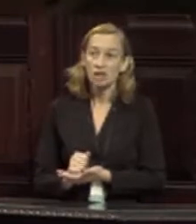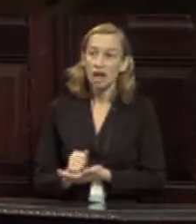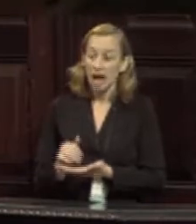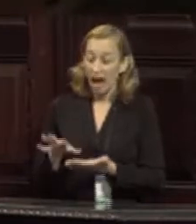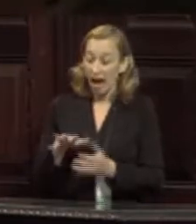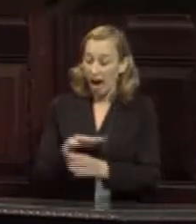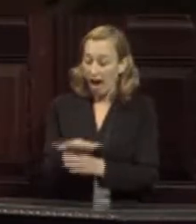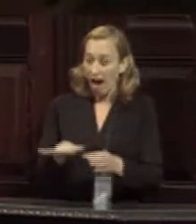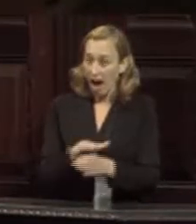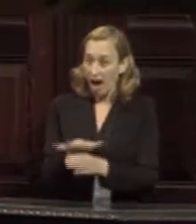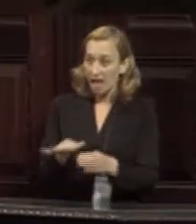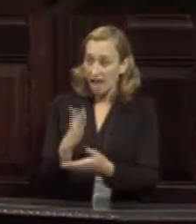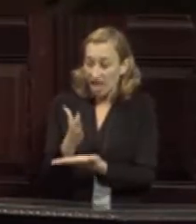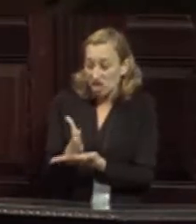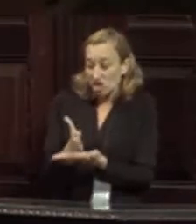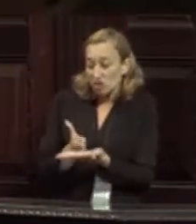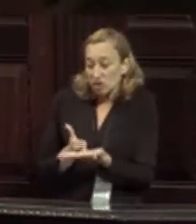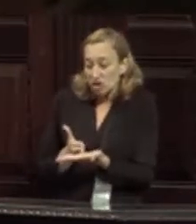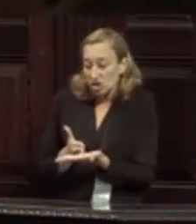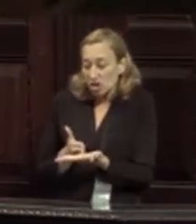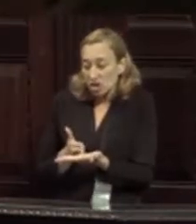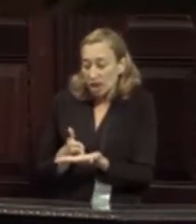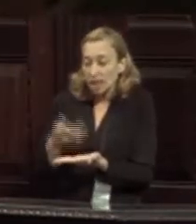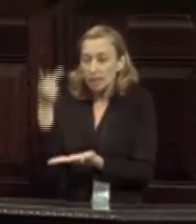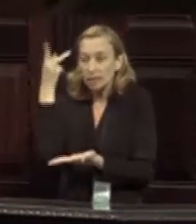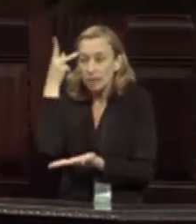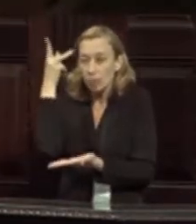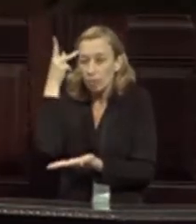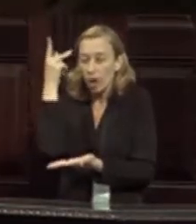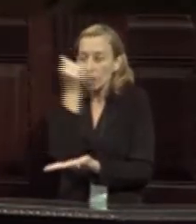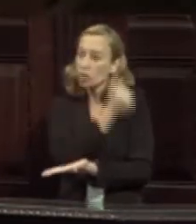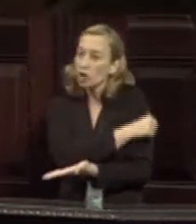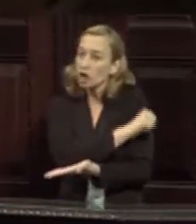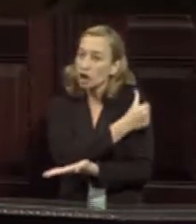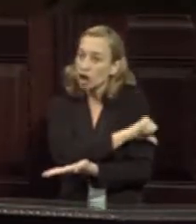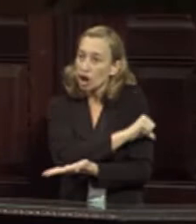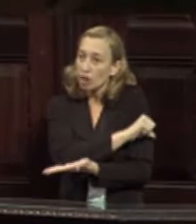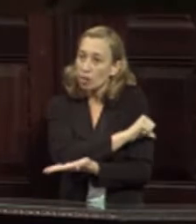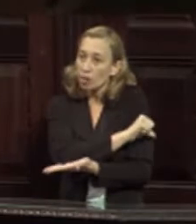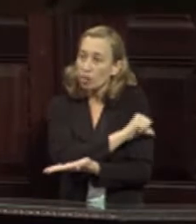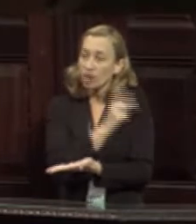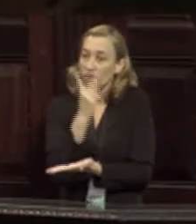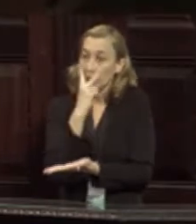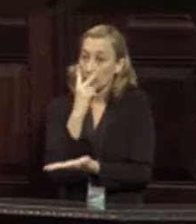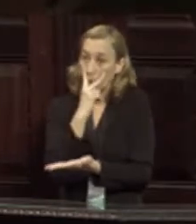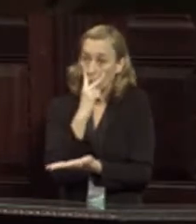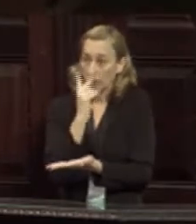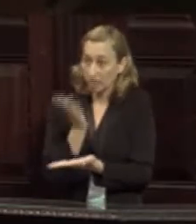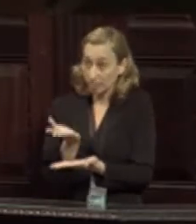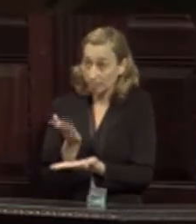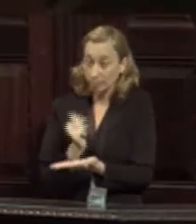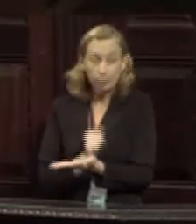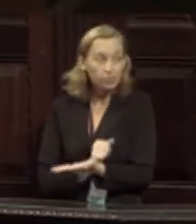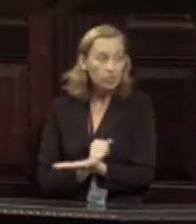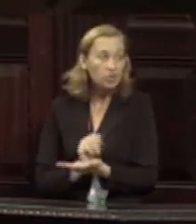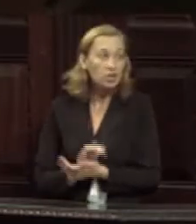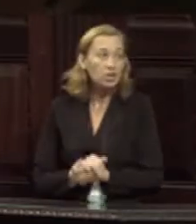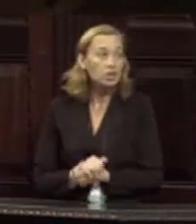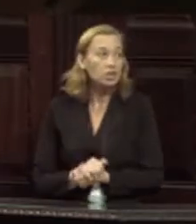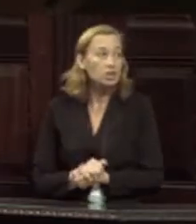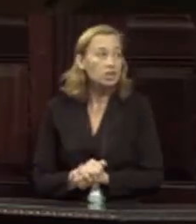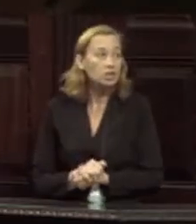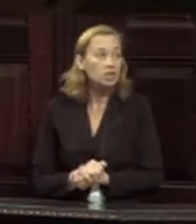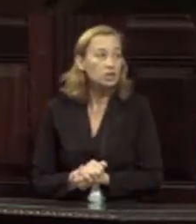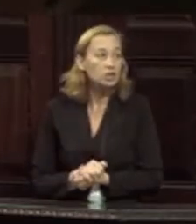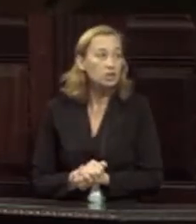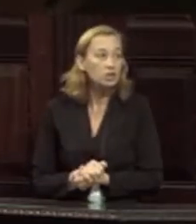enorme, porque se o senhor verificar também na ANP, hoje o pré-sal nas